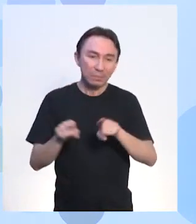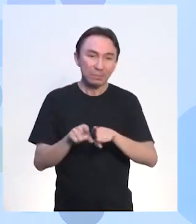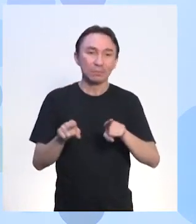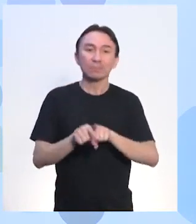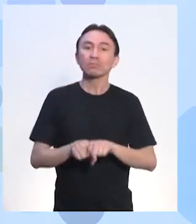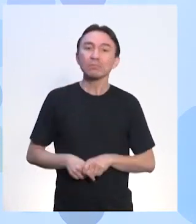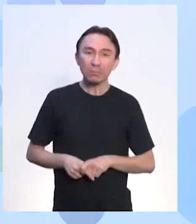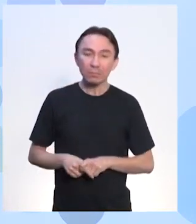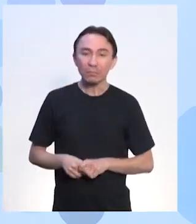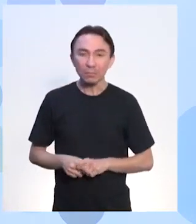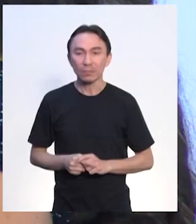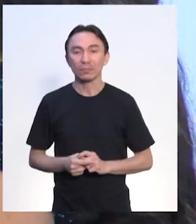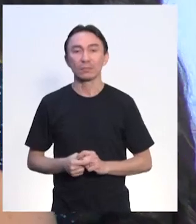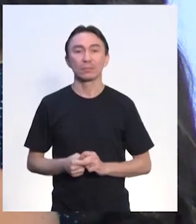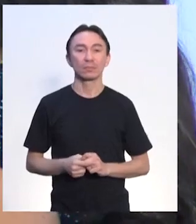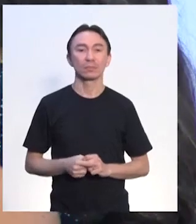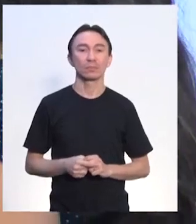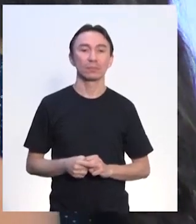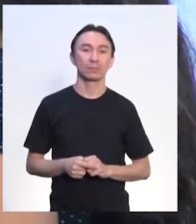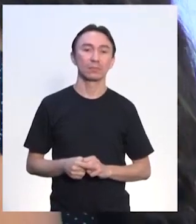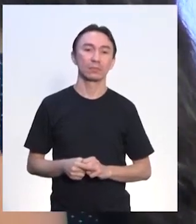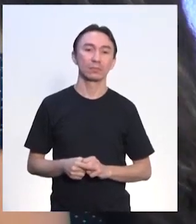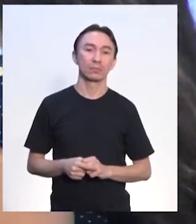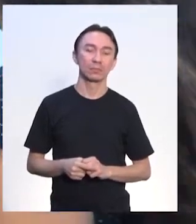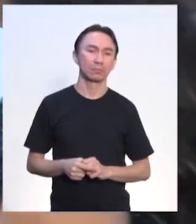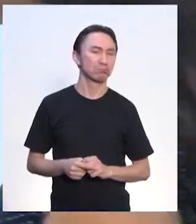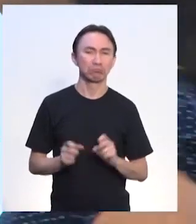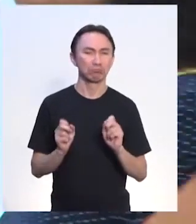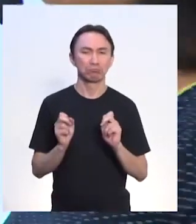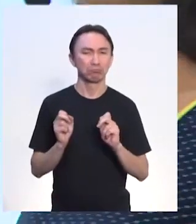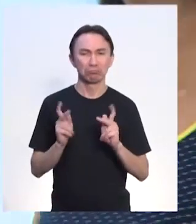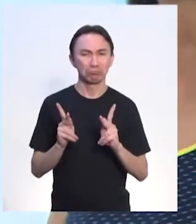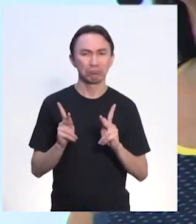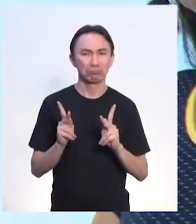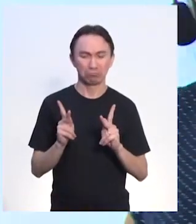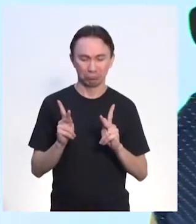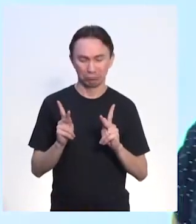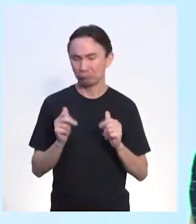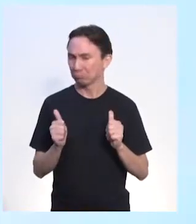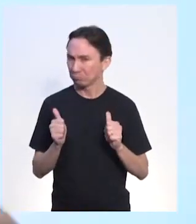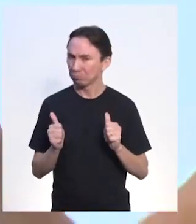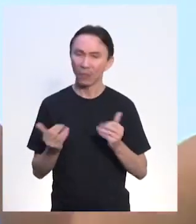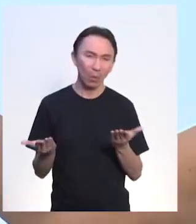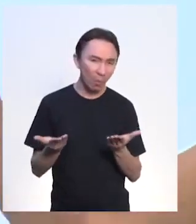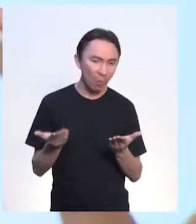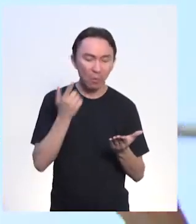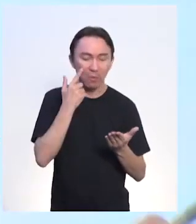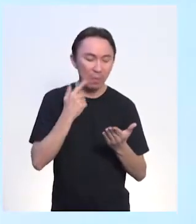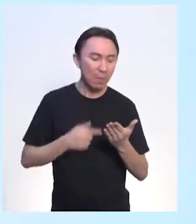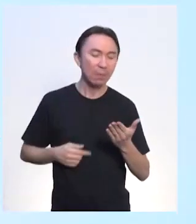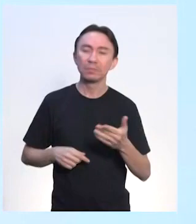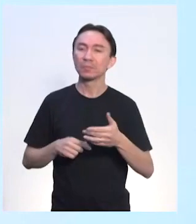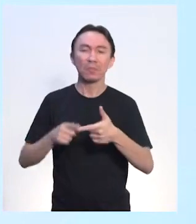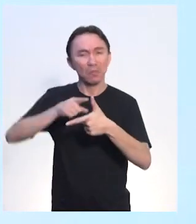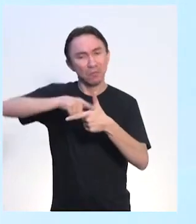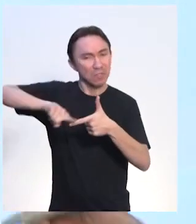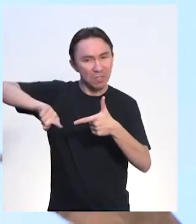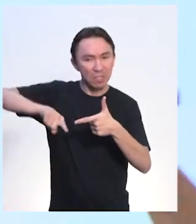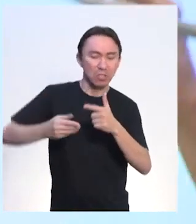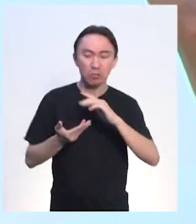repete 2 vezes. Tudo bem. Então, a gente faz a divisão e tira quem